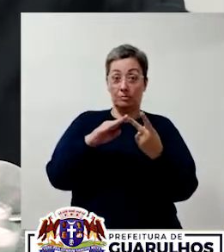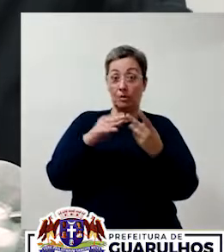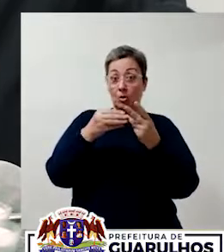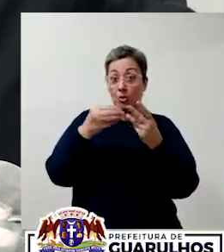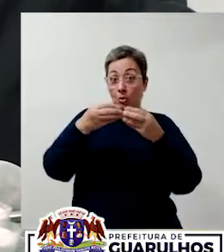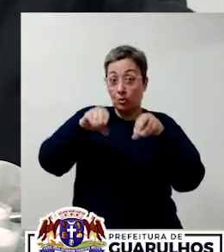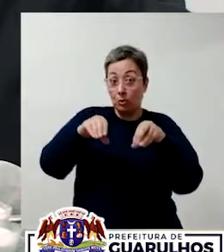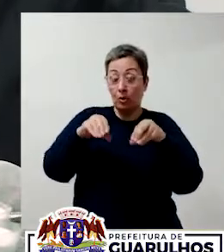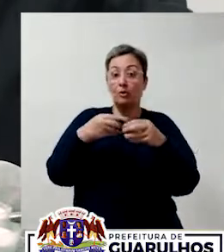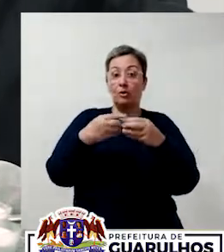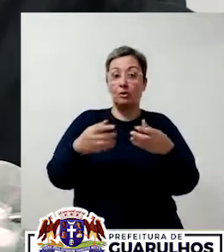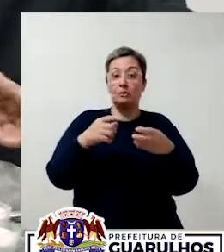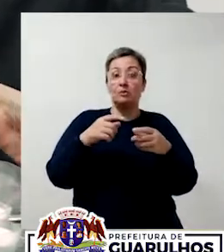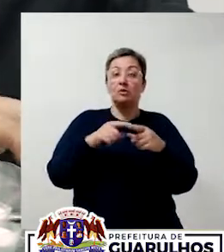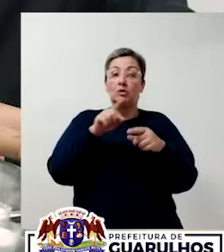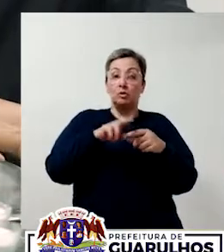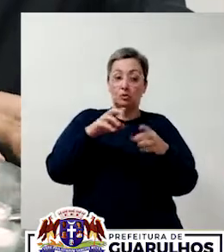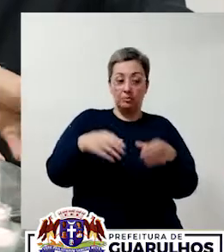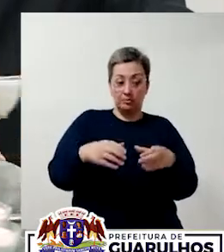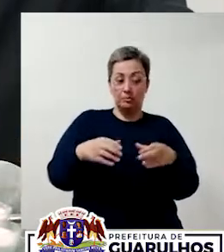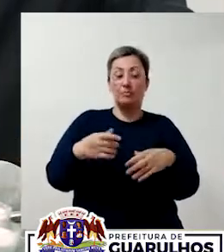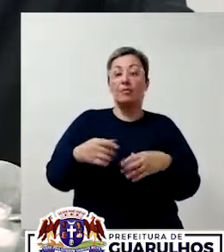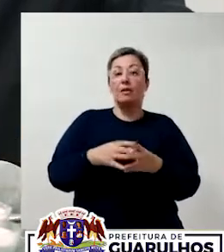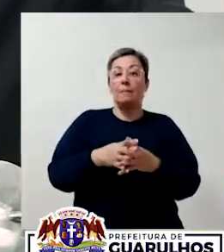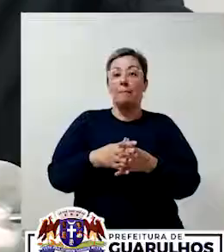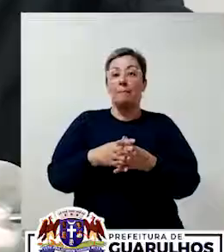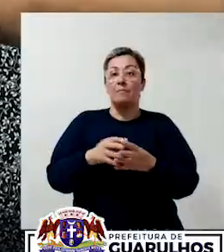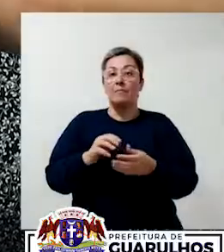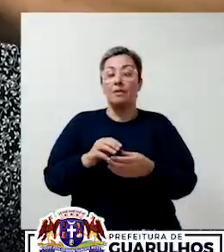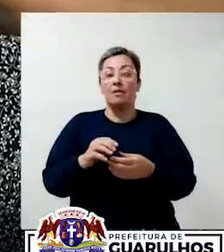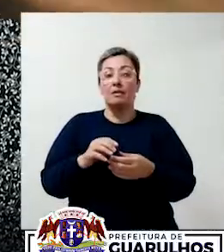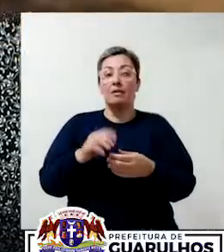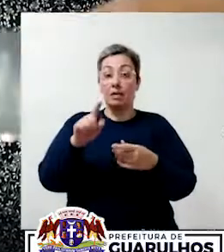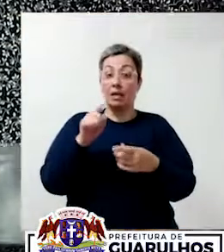o açúcar e aí vamos também estar utilizando também os ovos também.